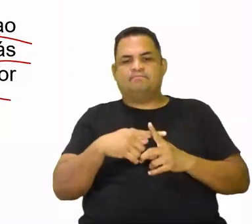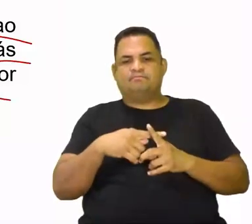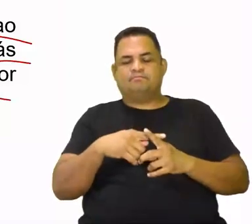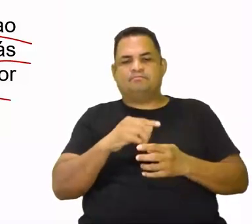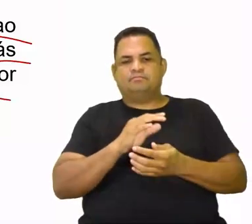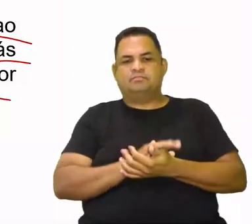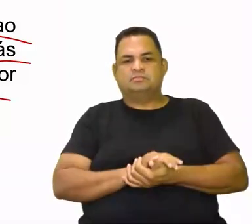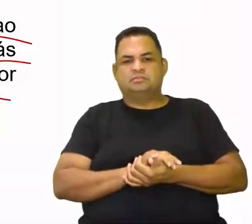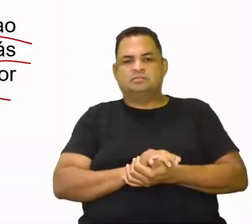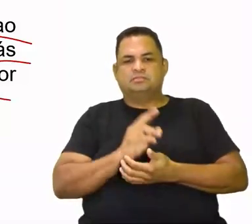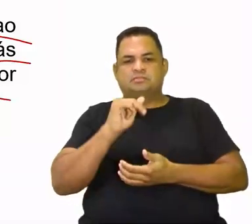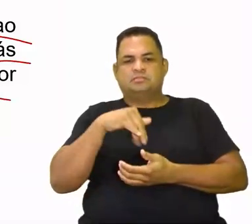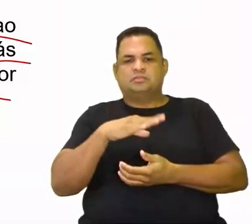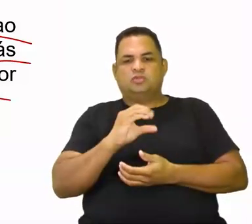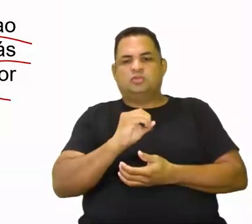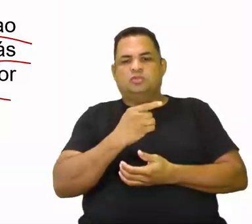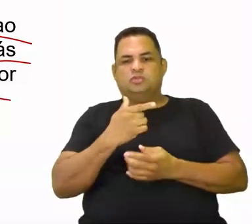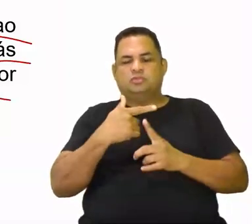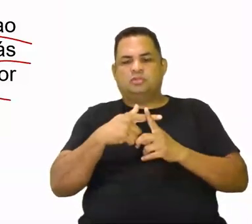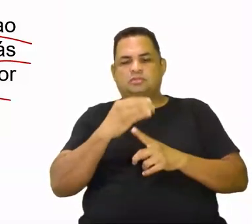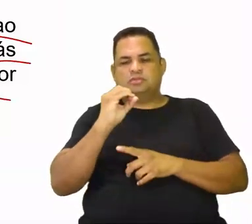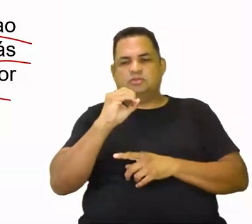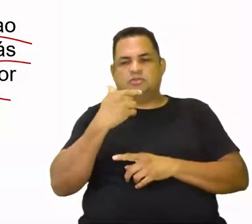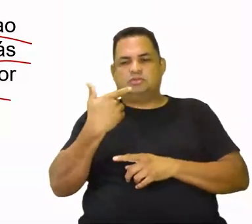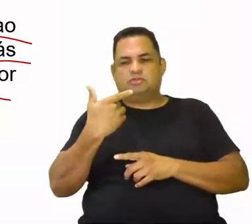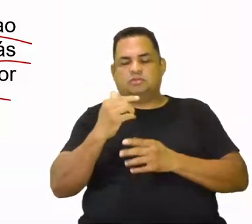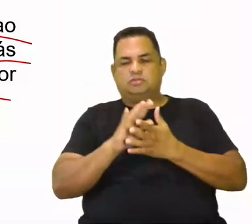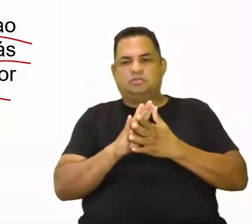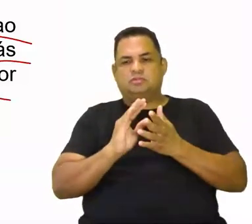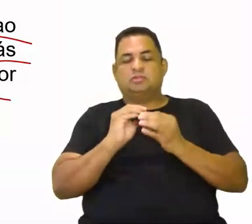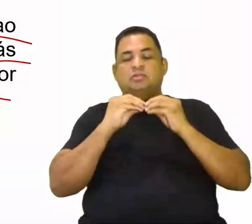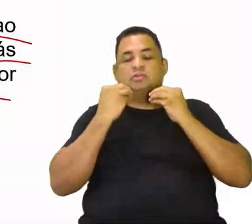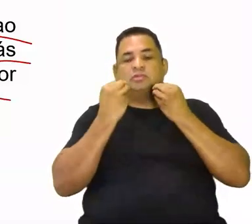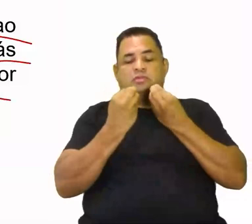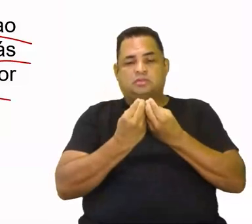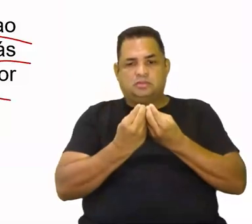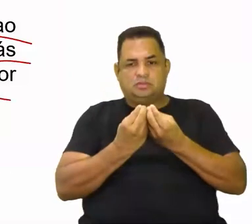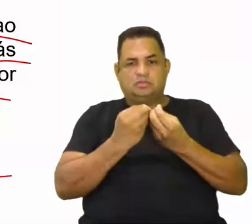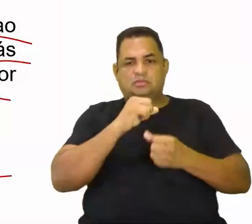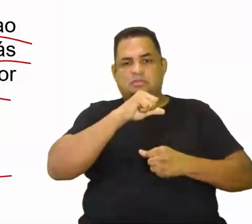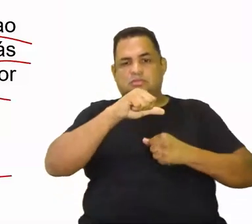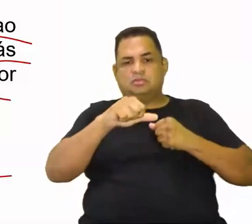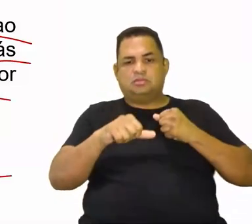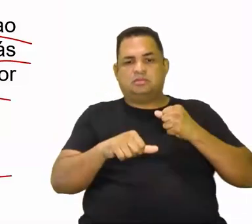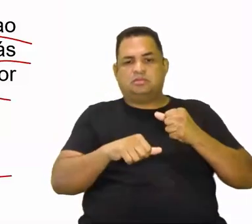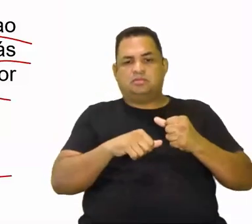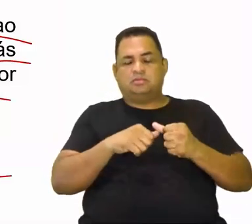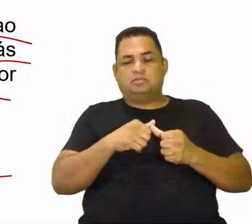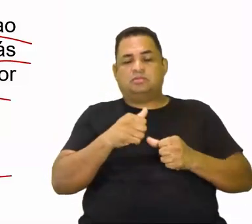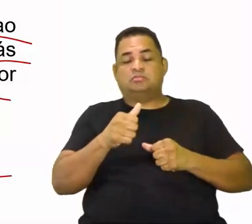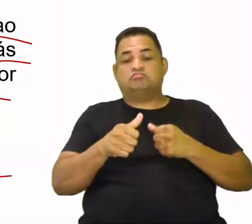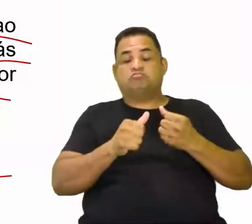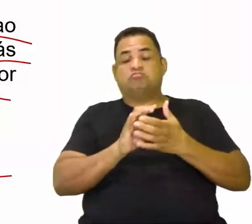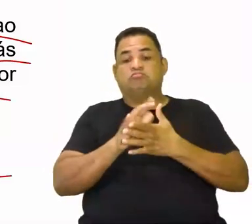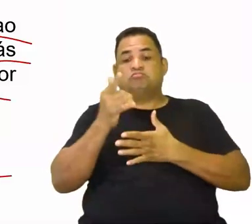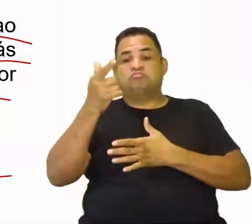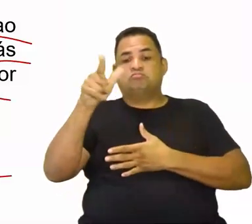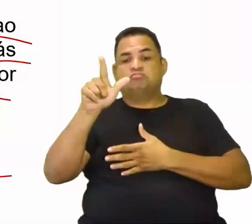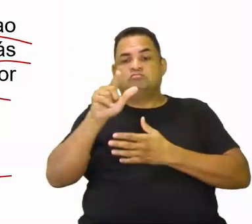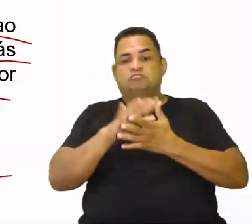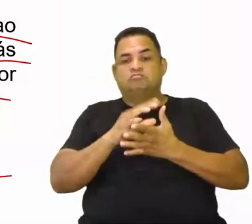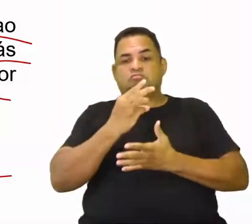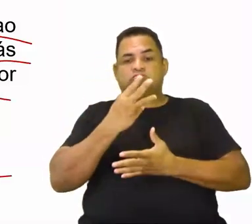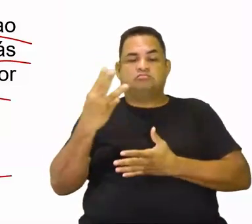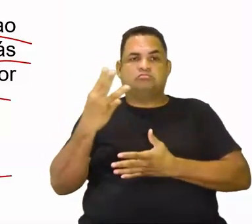dióxido de nitrogênio e oxigênio. Então, uma substância composta se transformando em outras duas, três